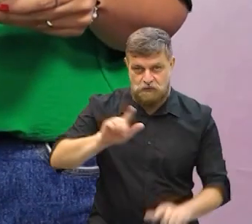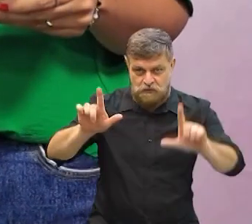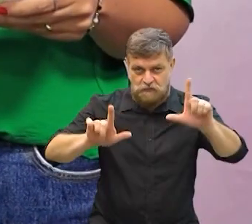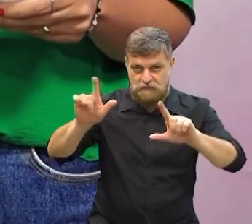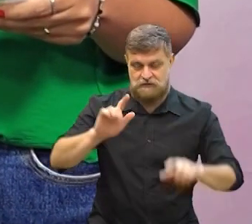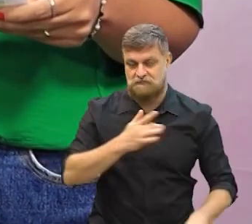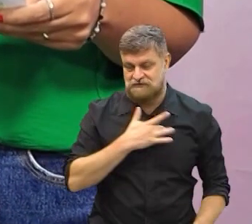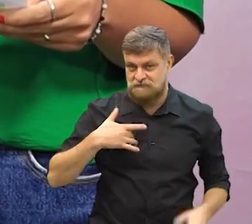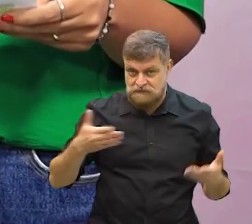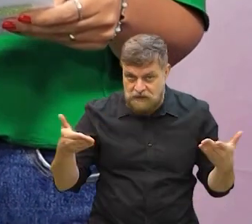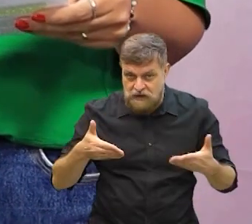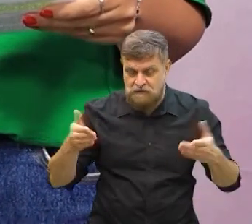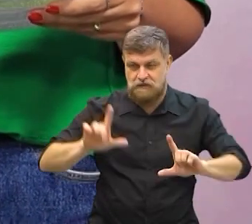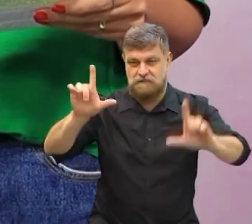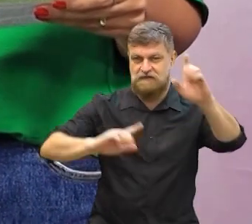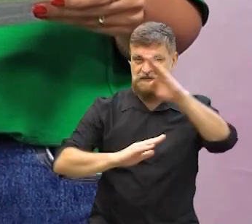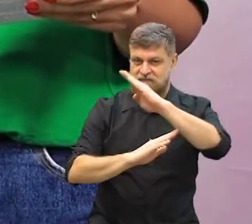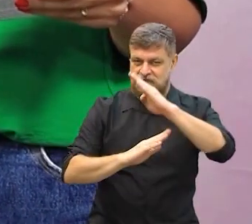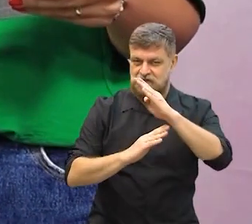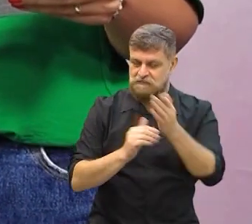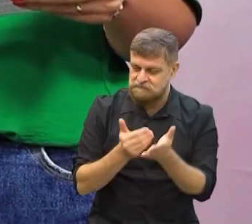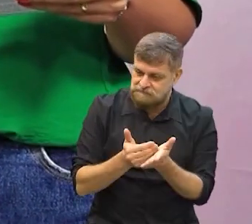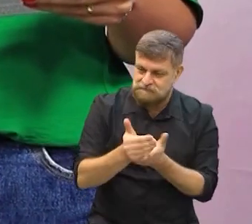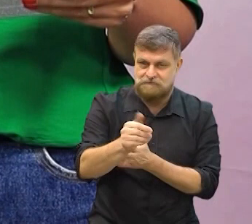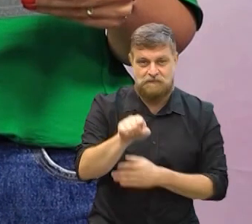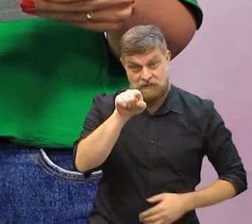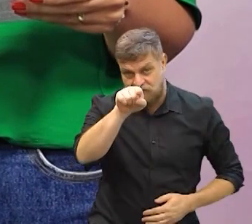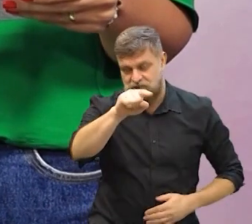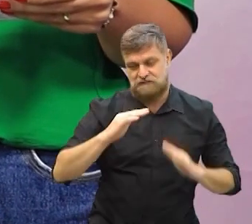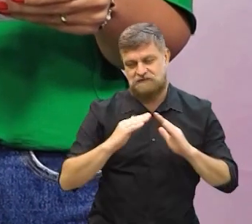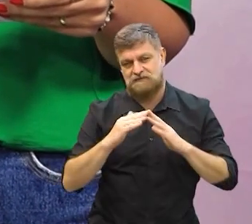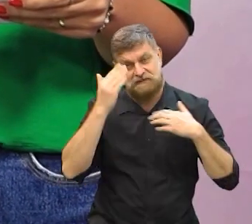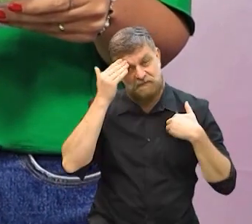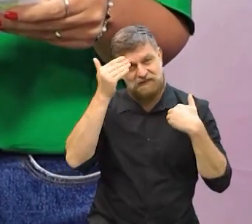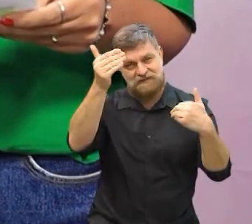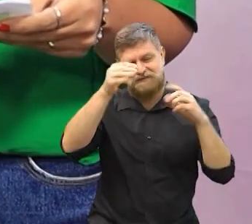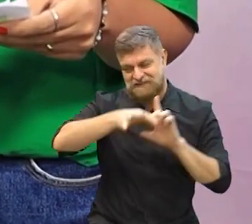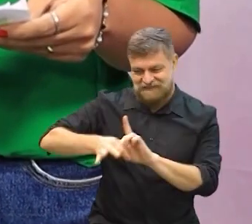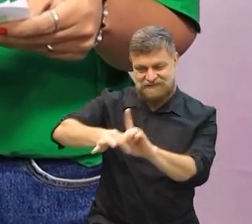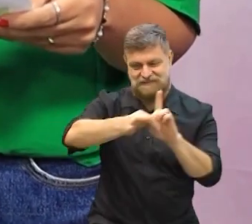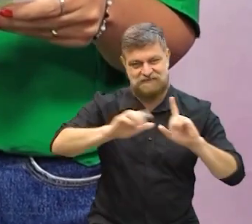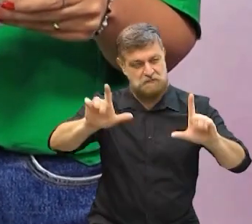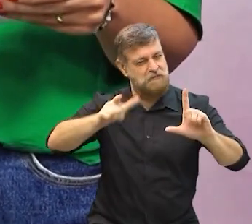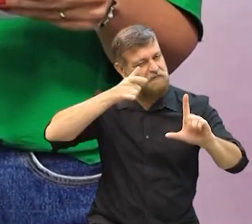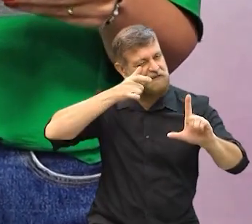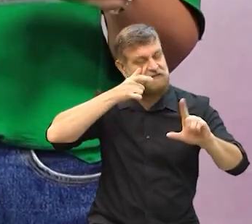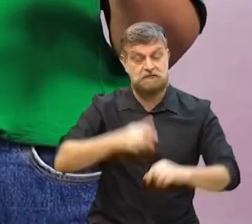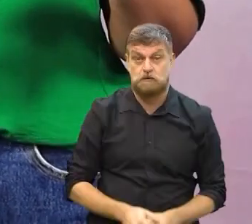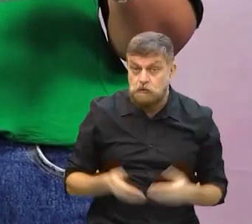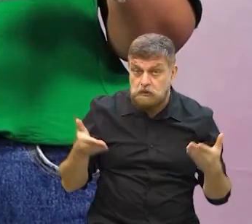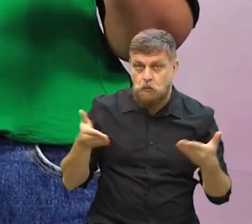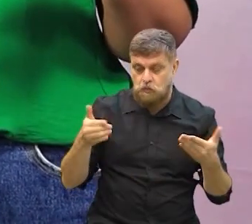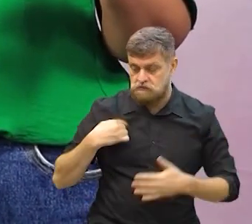Mais um Saúde Agora, começando aqui pela tela da TV Câmara Campinas. A você de casa, mais uma vez, obrigada pela companhia e